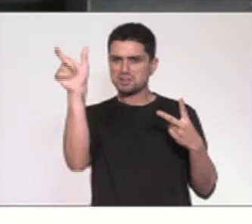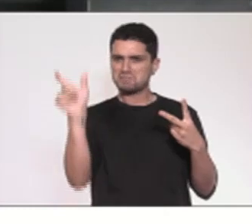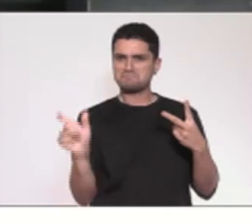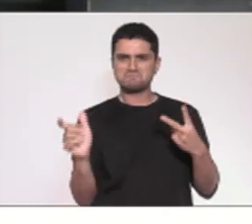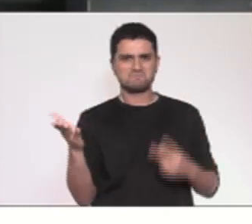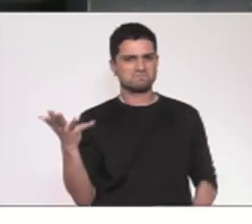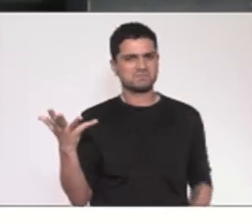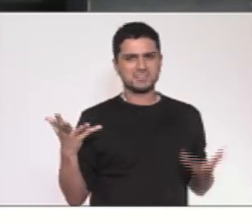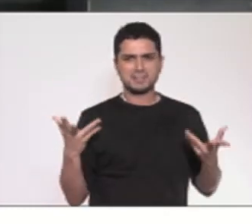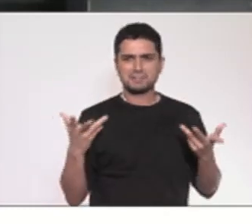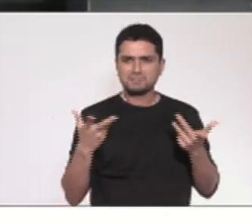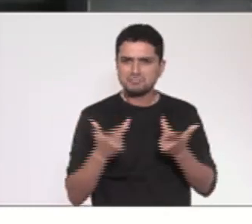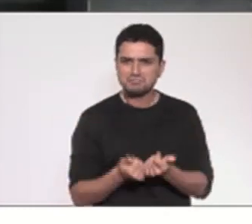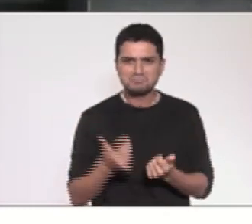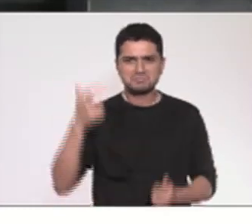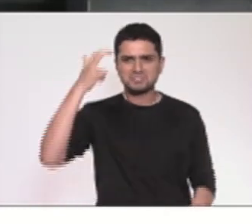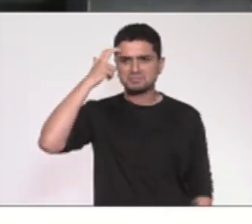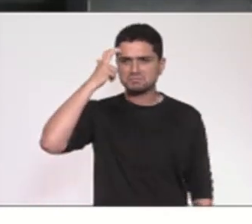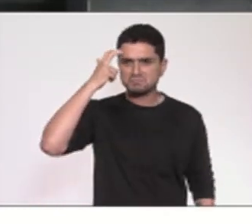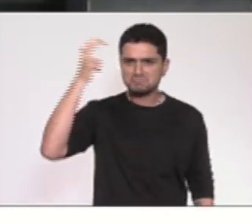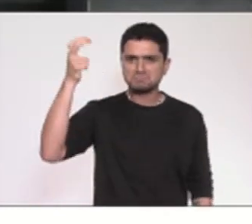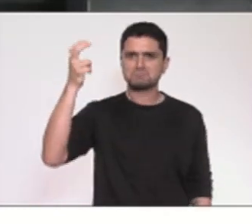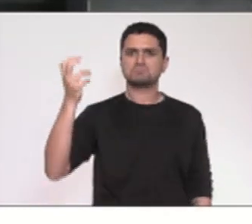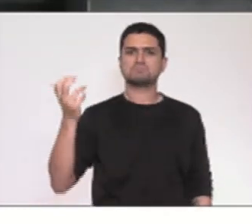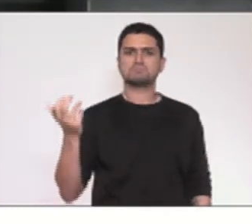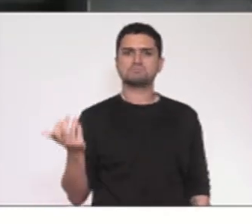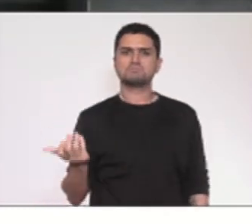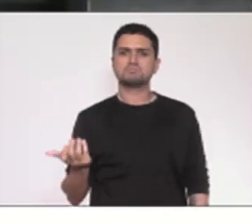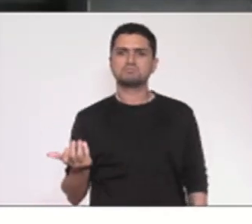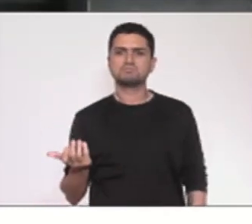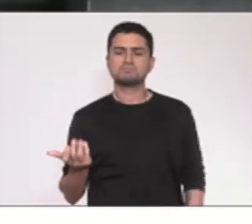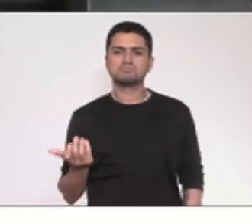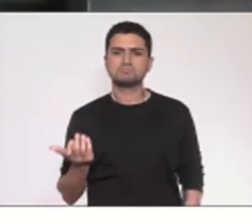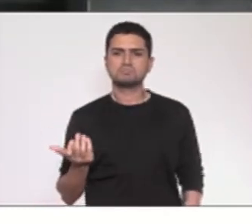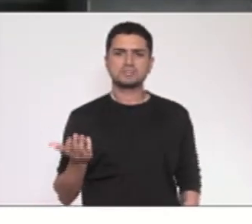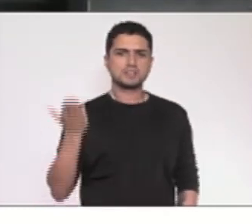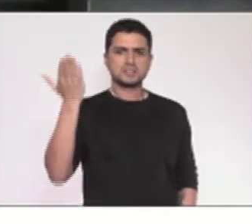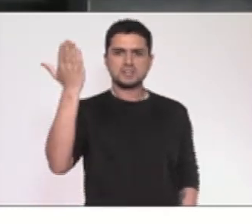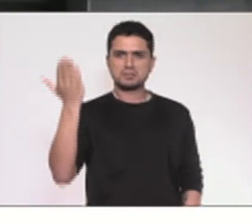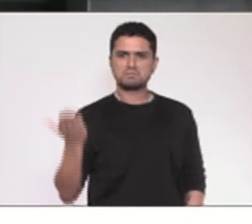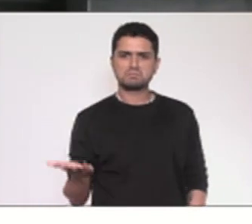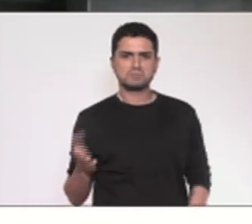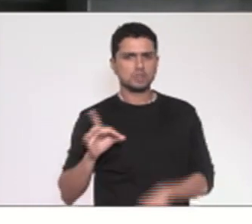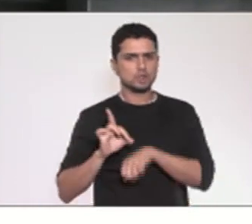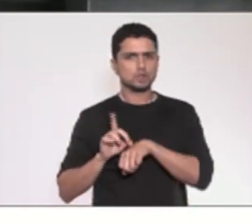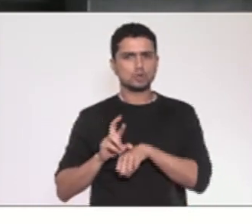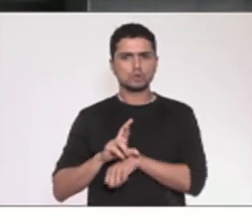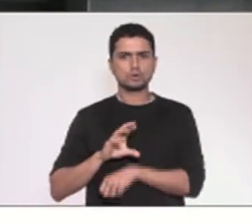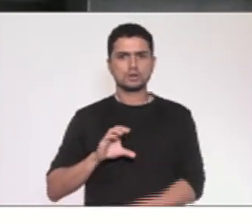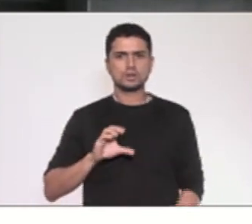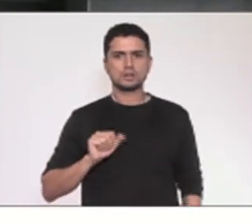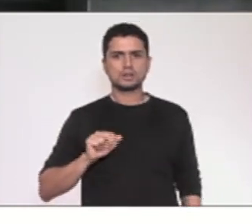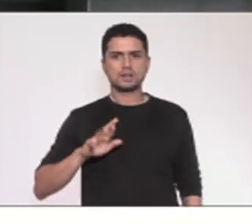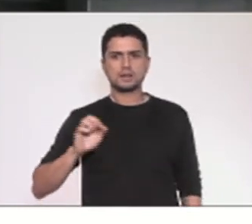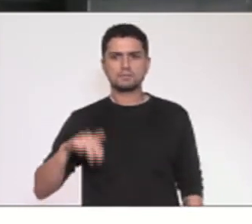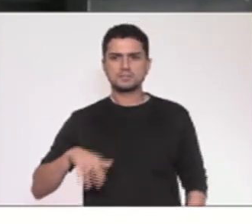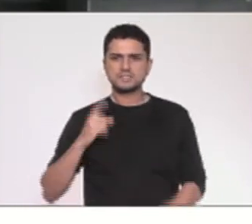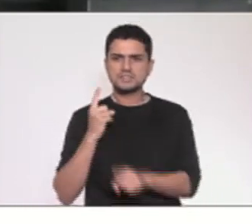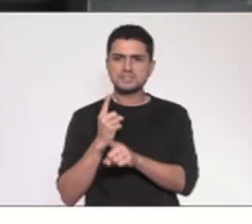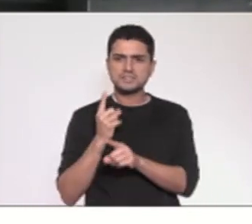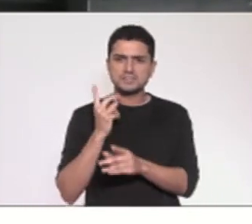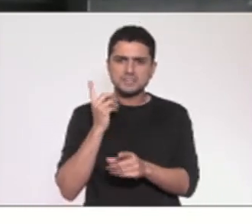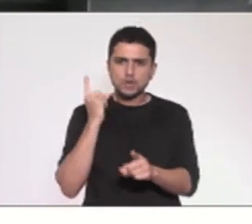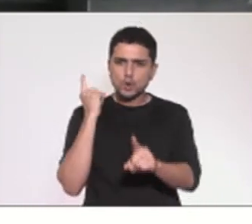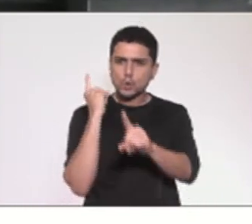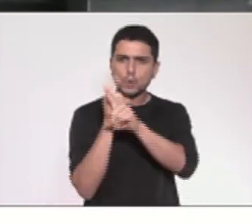dessa inteligência, dessa pessoa que a gente sempre... É impressionante como a doutora Carmen, quando nos encontra, é sempre com